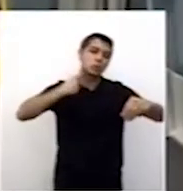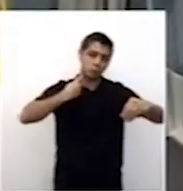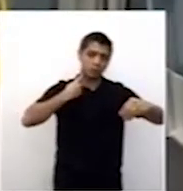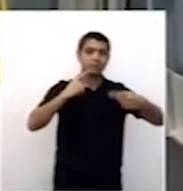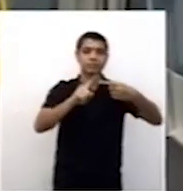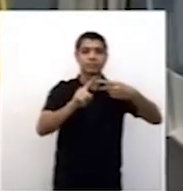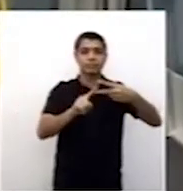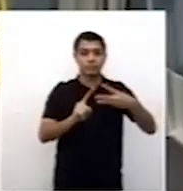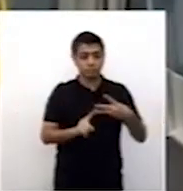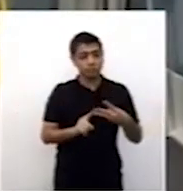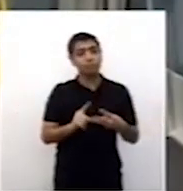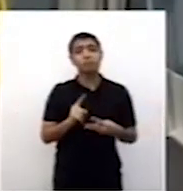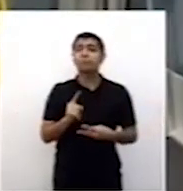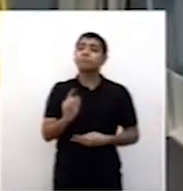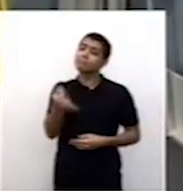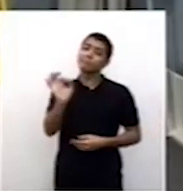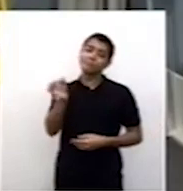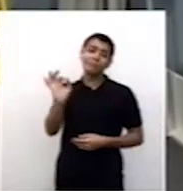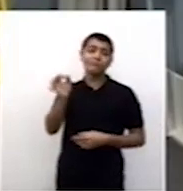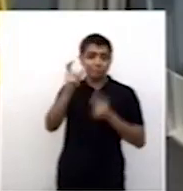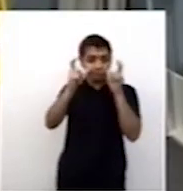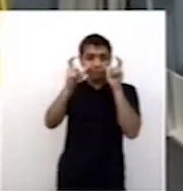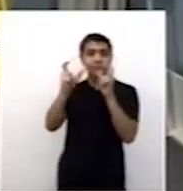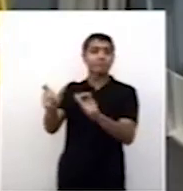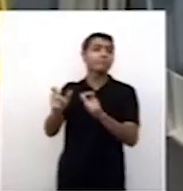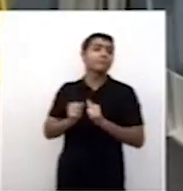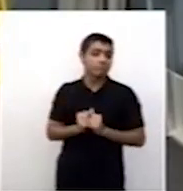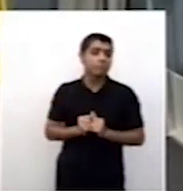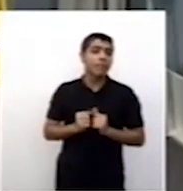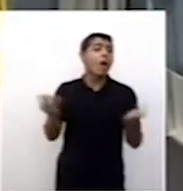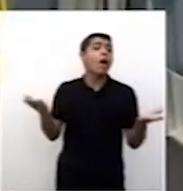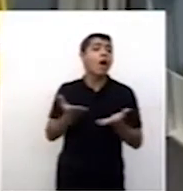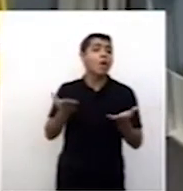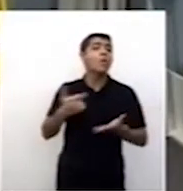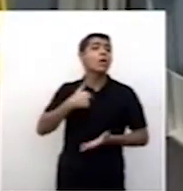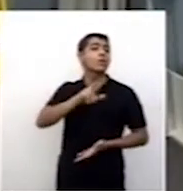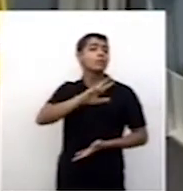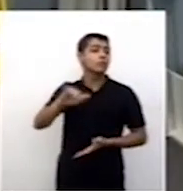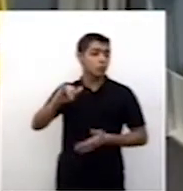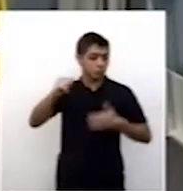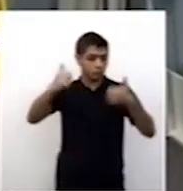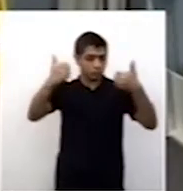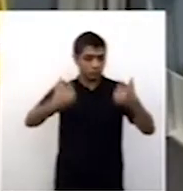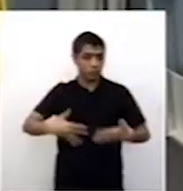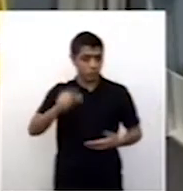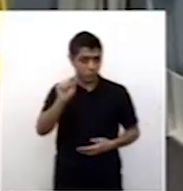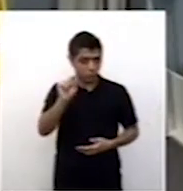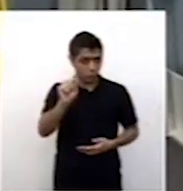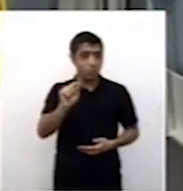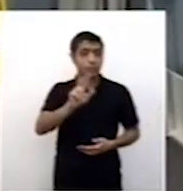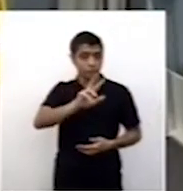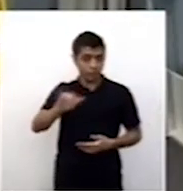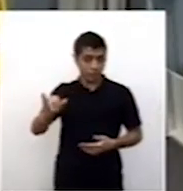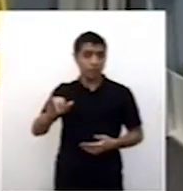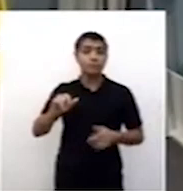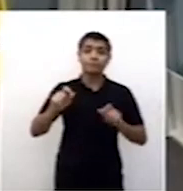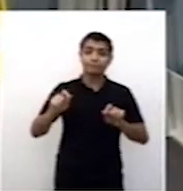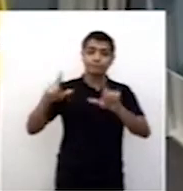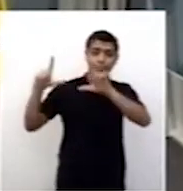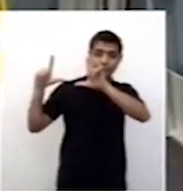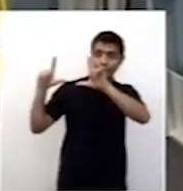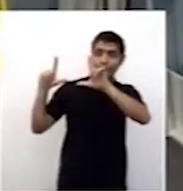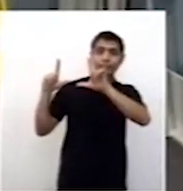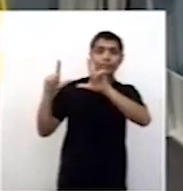Bem, agora, o que eu vou fazer com vocês? Eu vou pôr uma pergunta ali na lousa, no